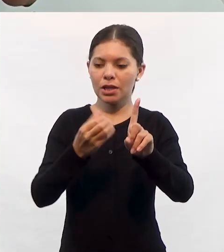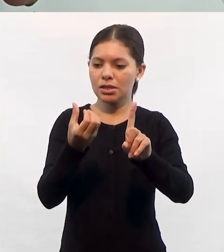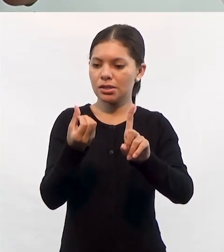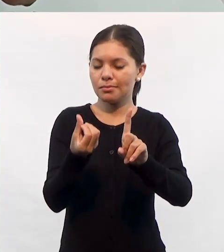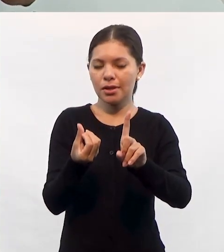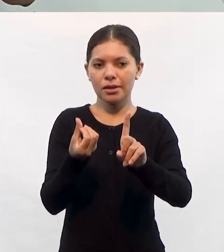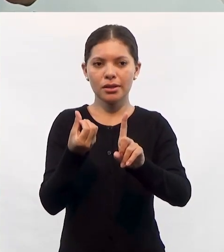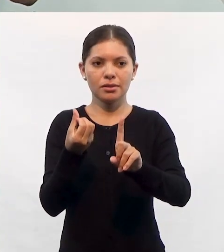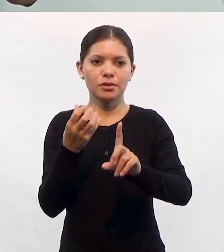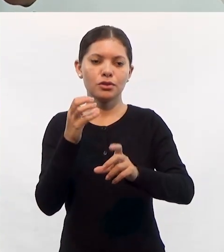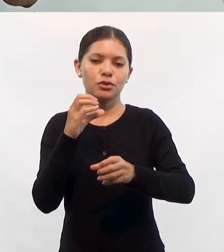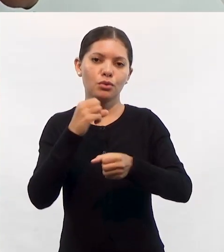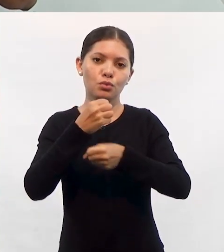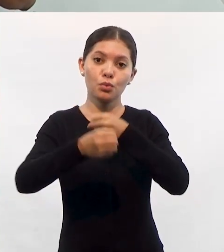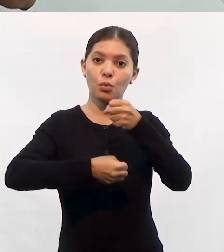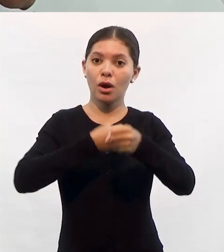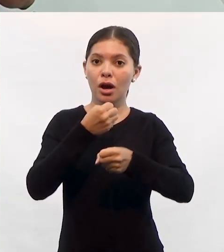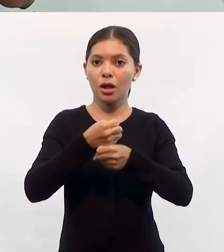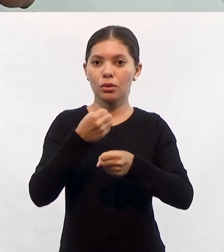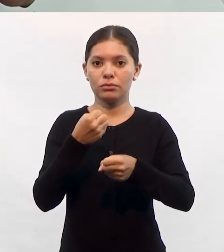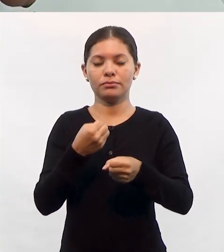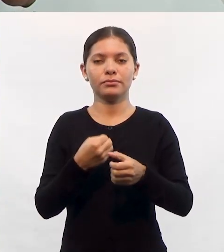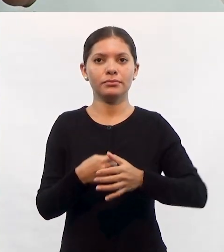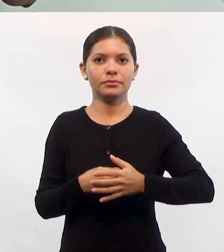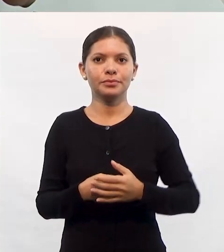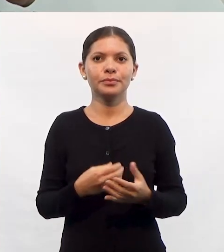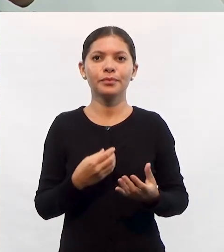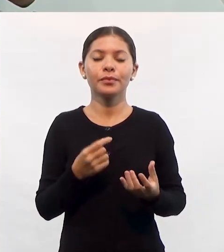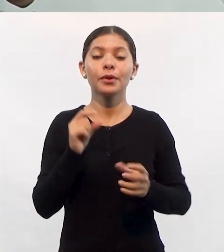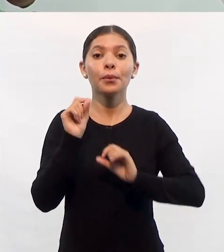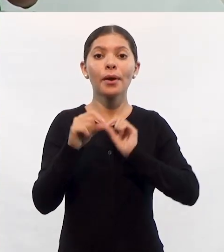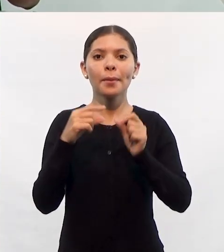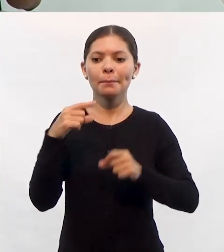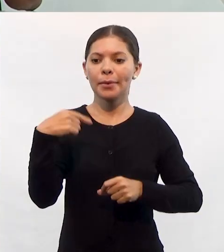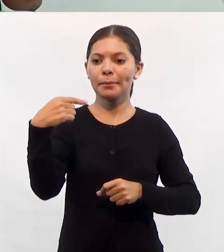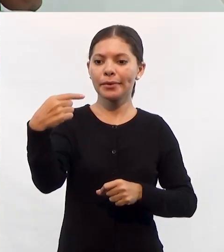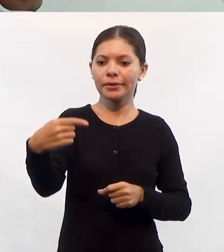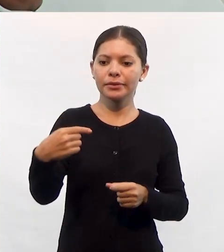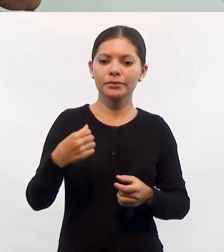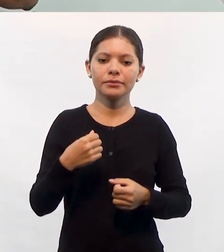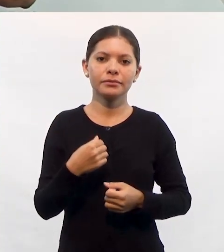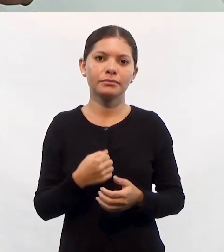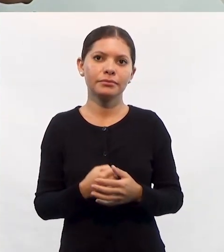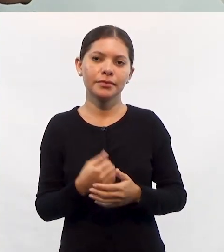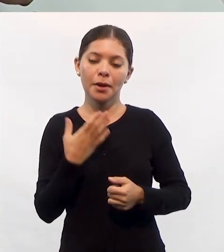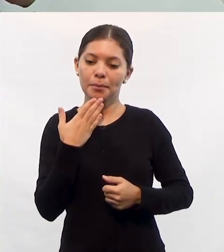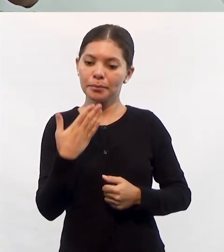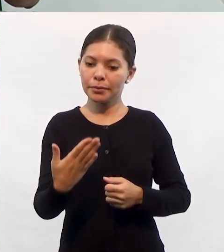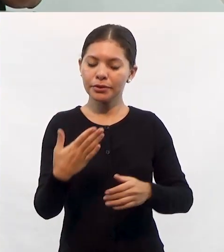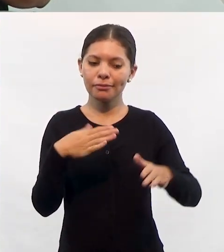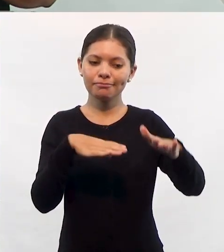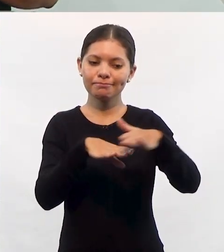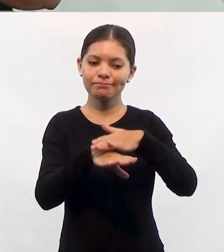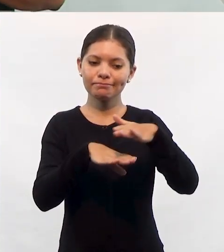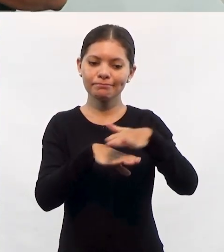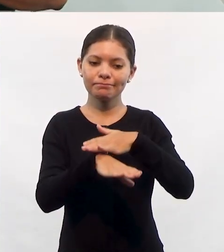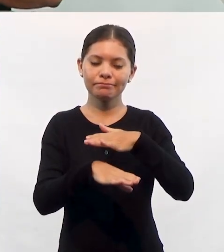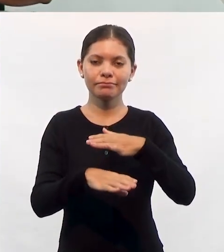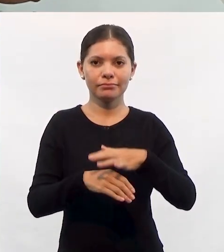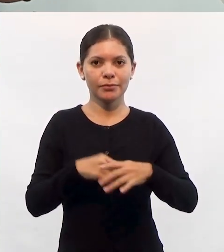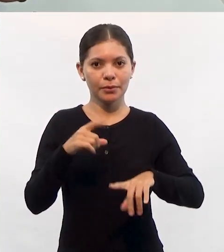o planejamento operacional tá pensando quais os Fundos vou precisar para amanhã então vai solicitar para a área de estoque esses